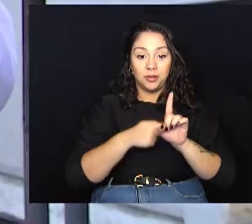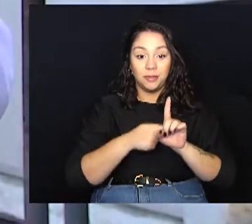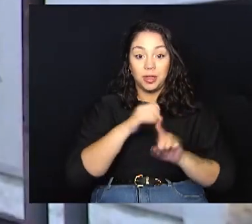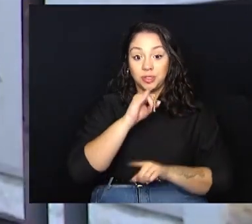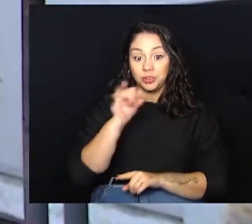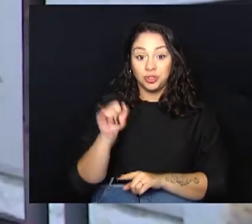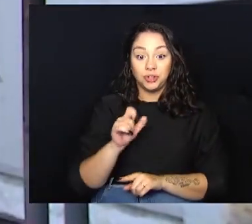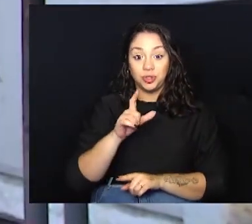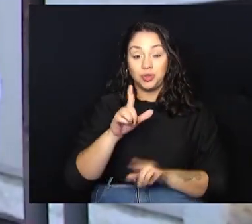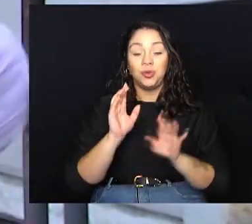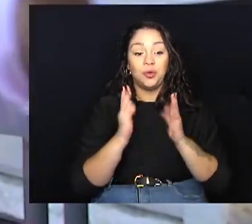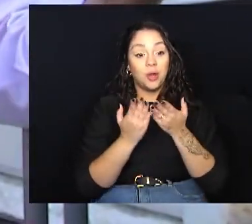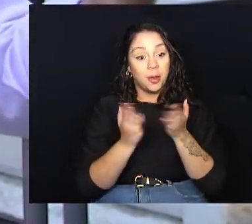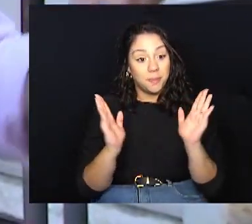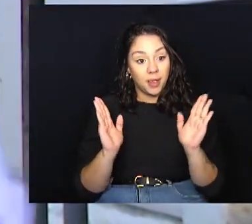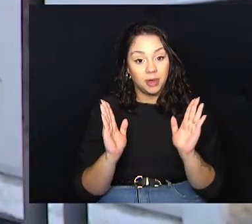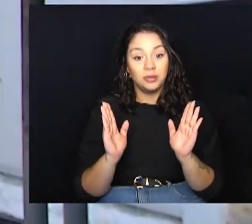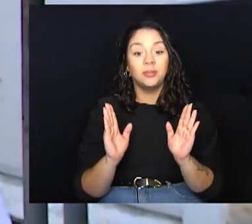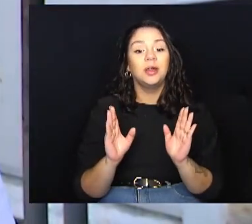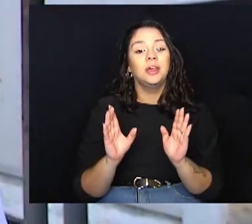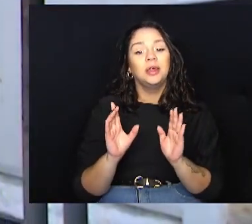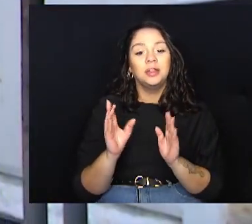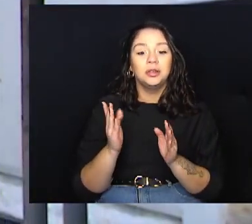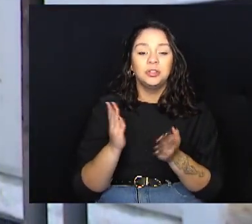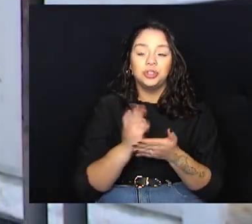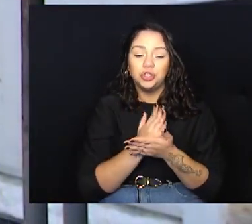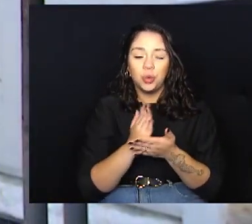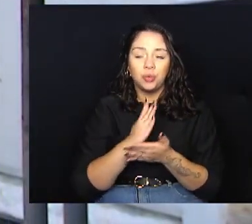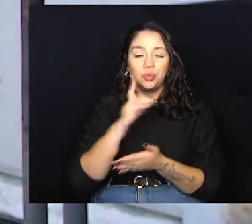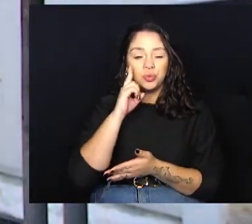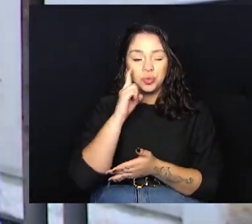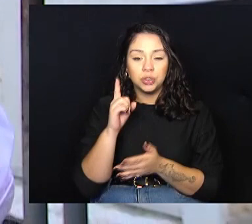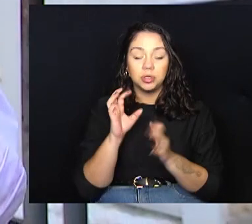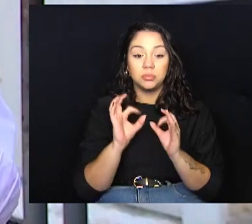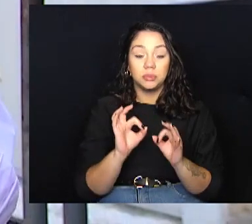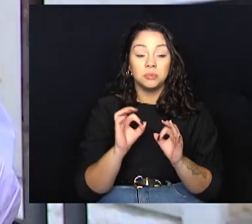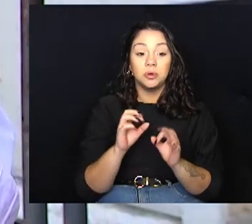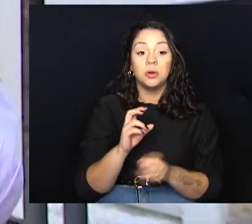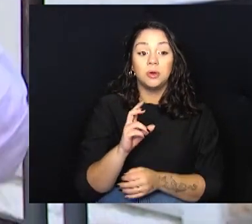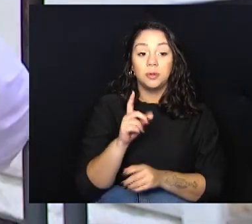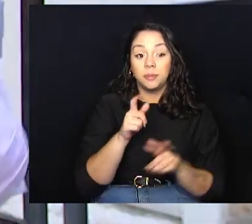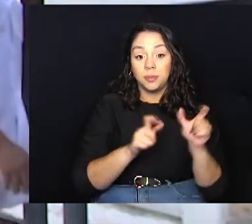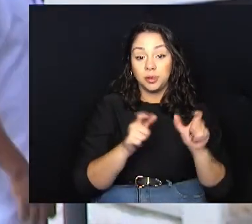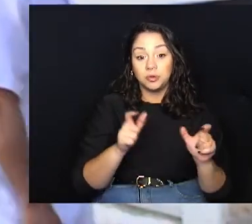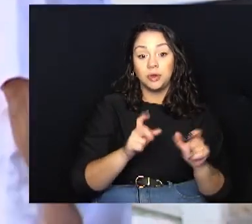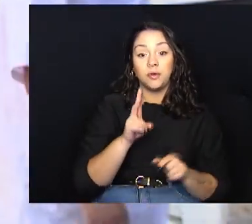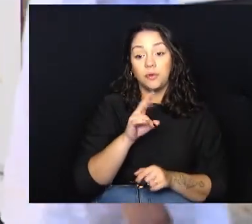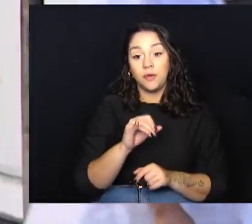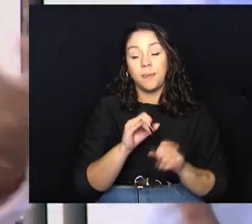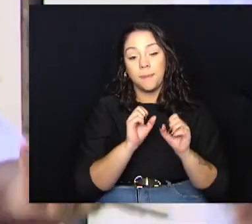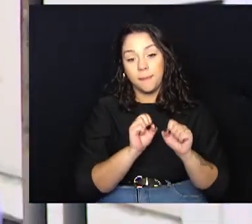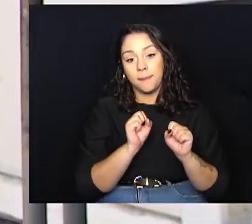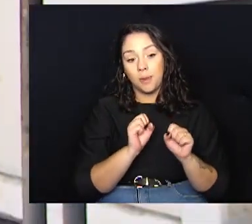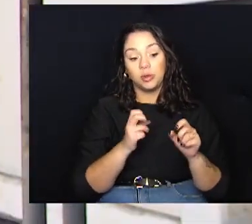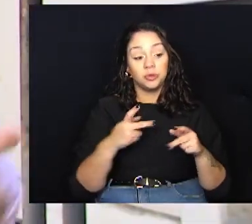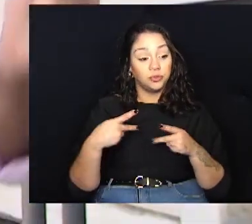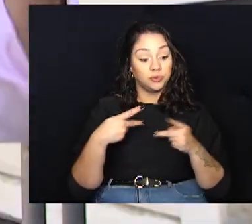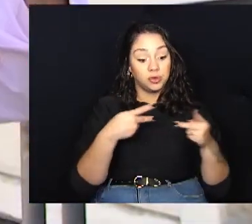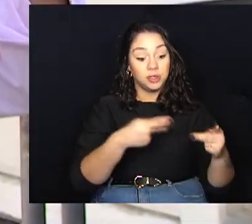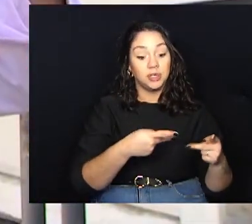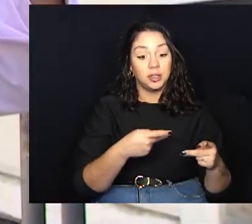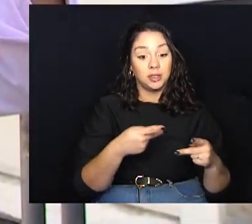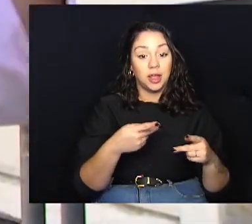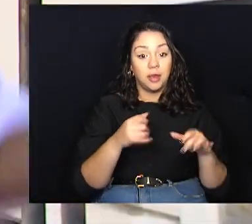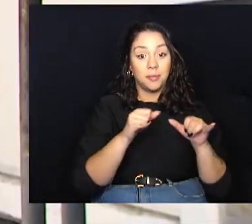e já já dentro de alguns dias ainda as pessoas vão poder visitar o mercadão nessa nova situação